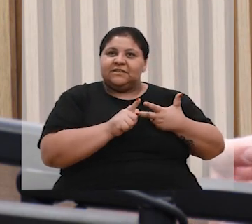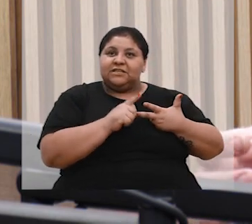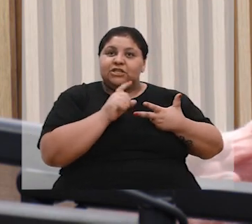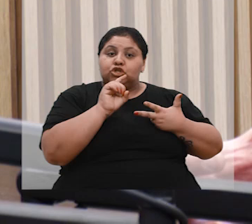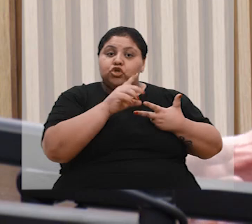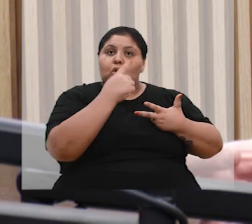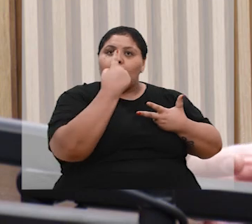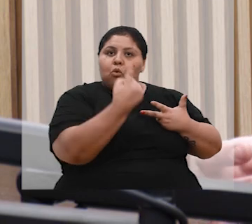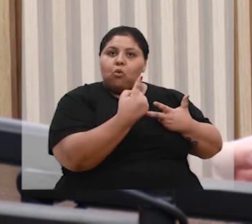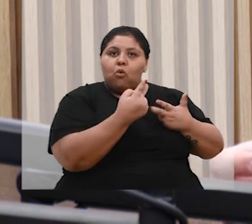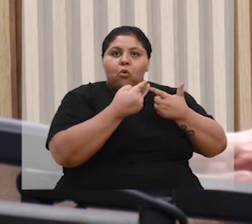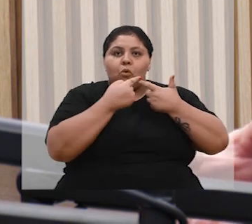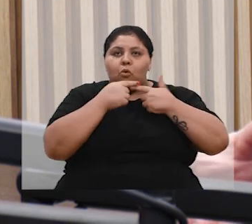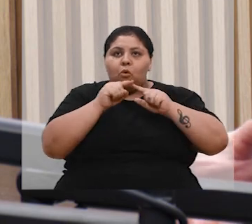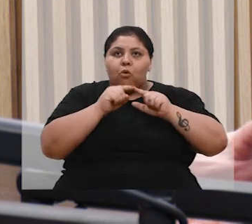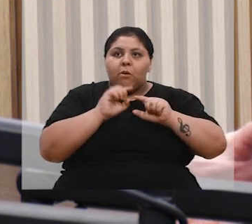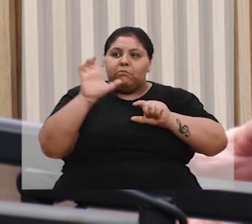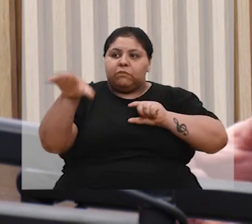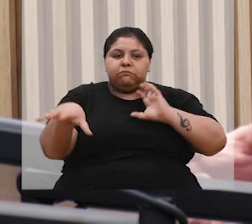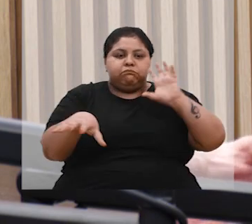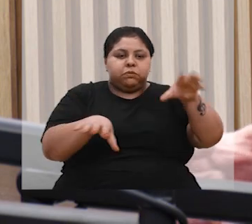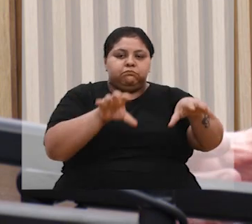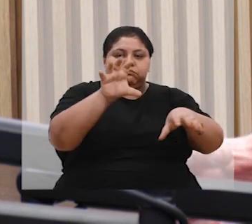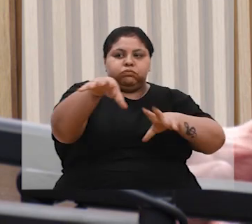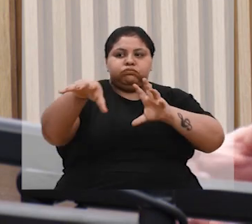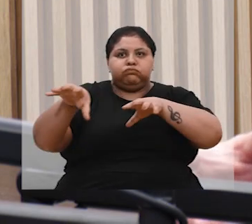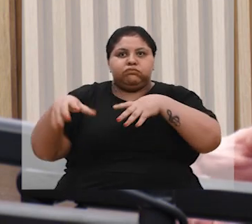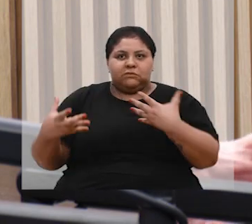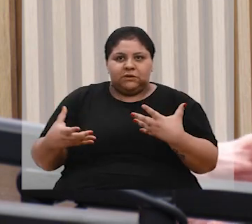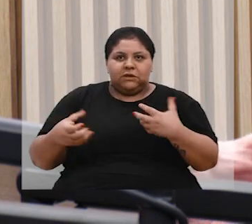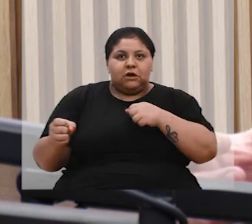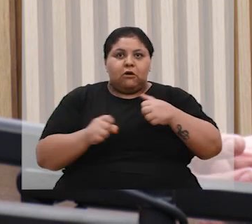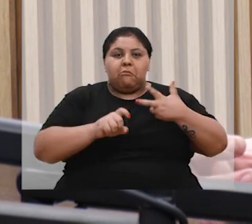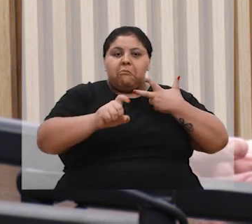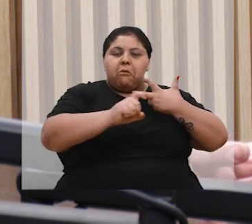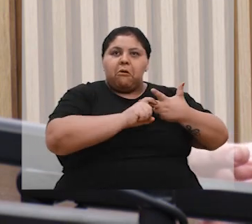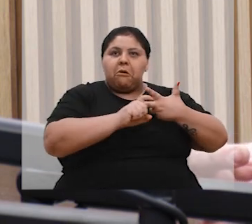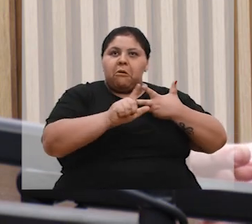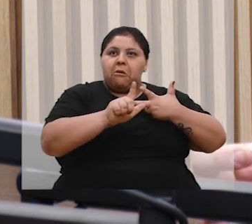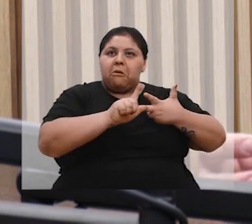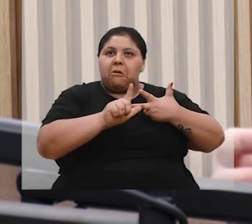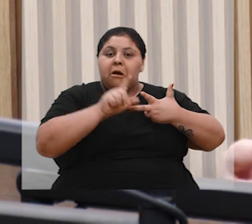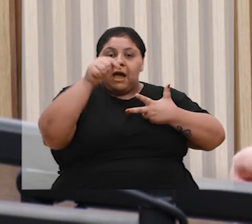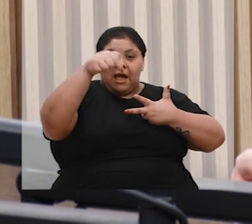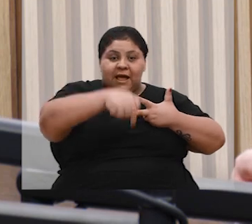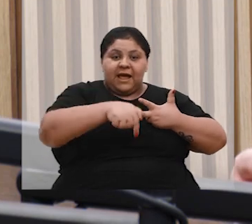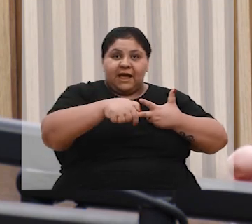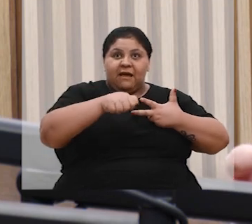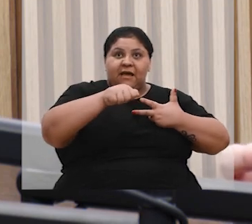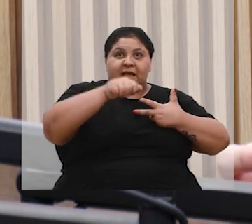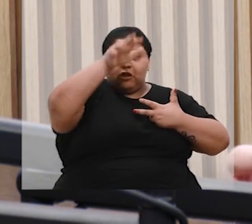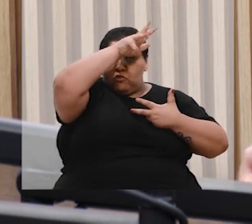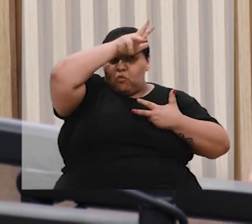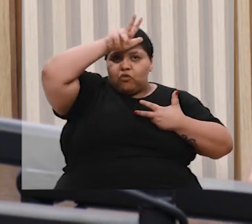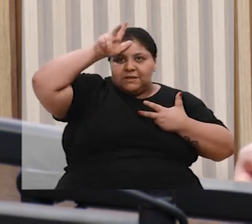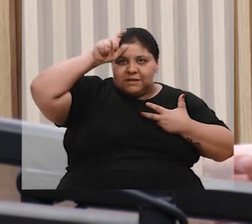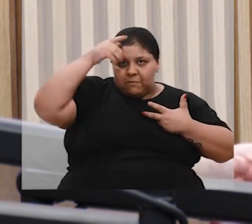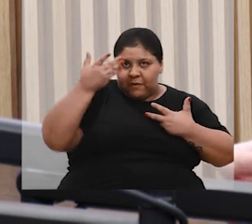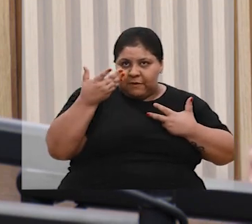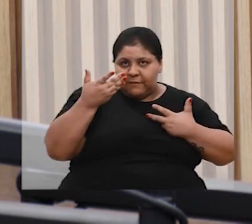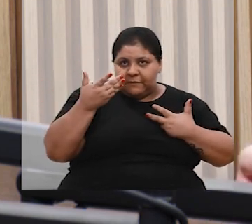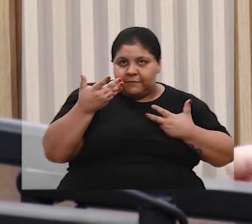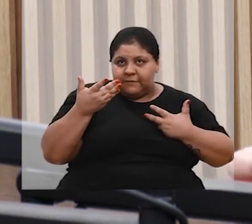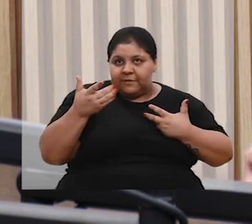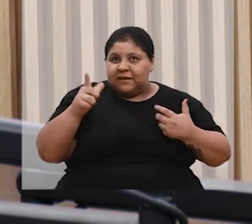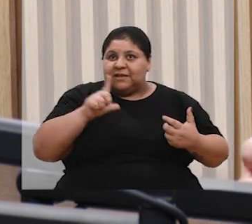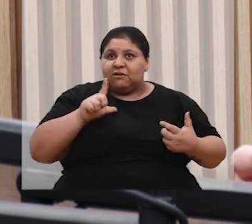só que ele é sediado em lugares diferentes, né? O Poder Legislativo ele é sediado aqui a nível municipal, né? Não há